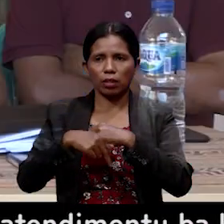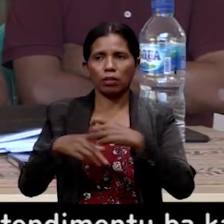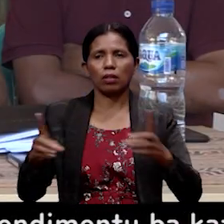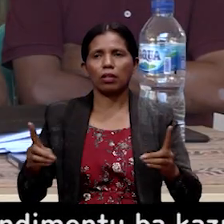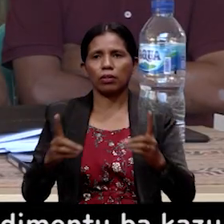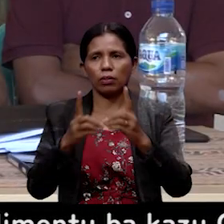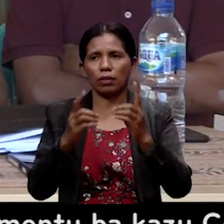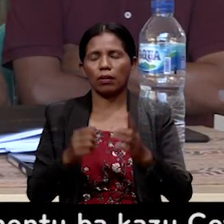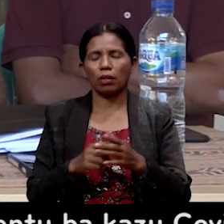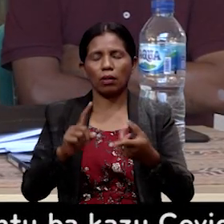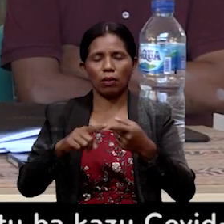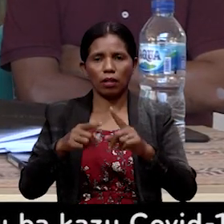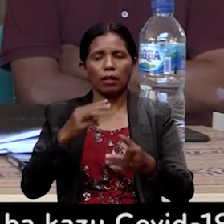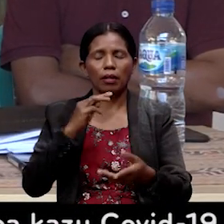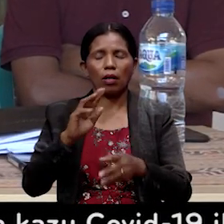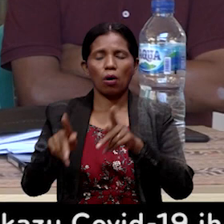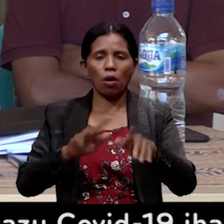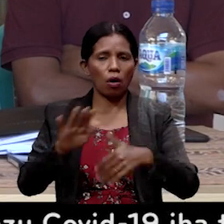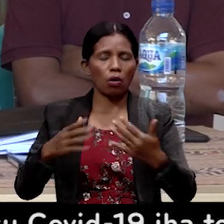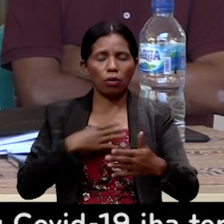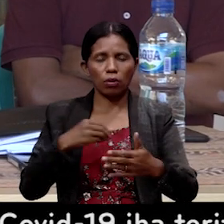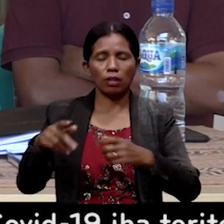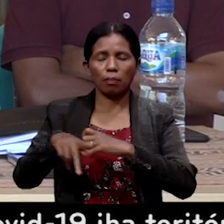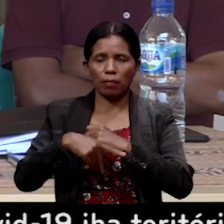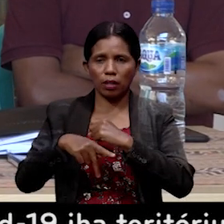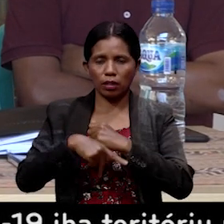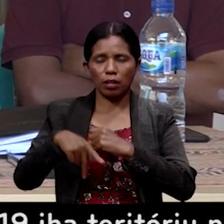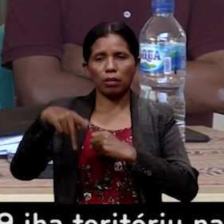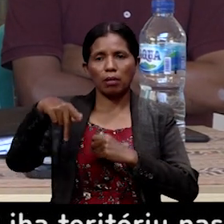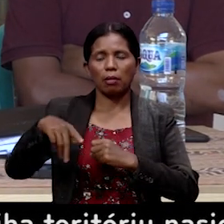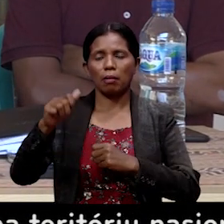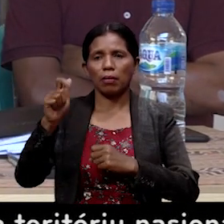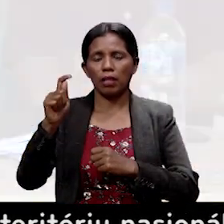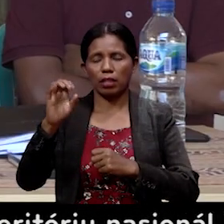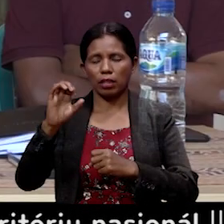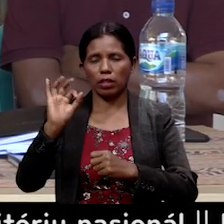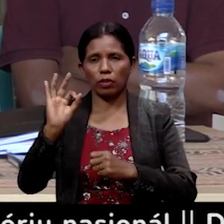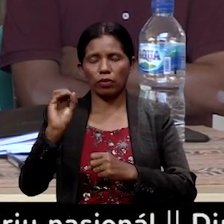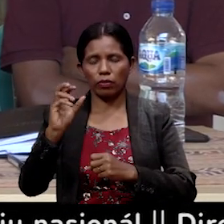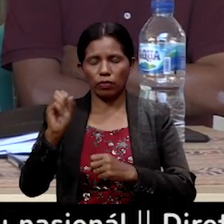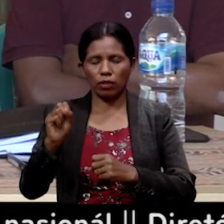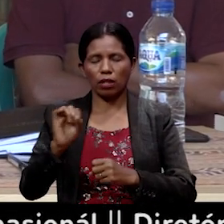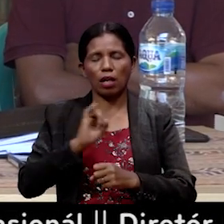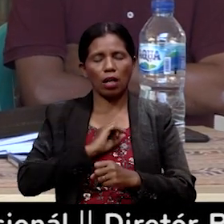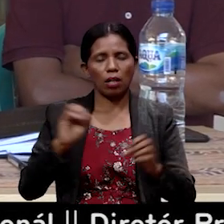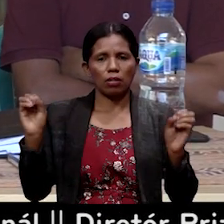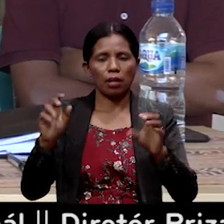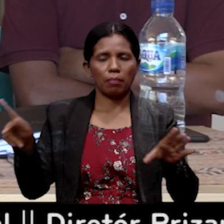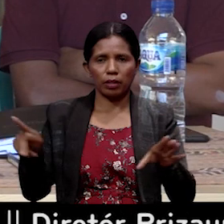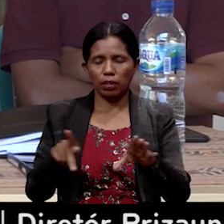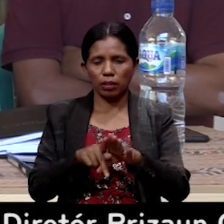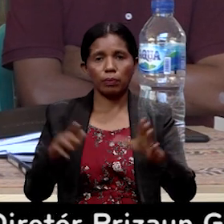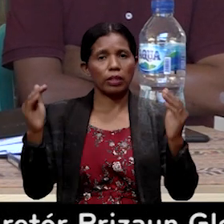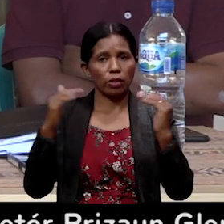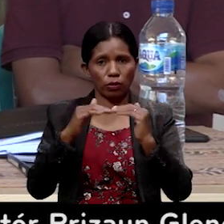Maluk militante simpatizante no estrutura Patifor sira iha base nebe hau hadomi. Ohin hau la marca presença iha conferência